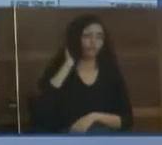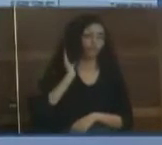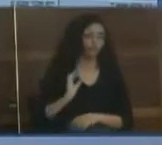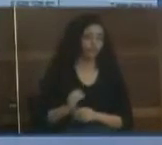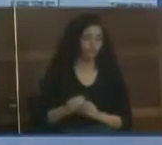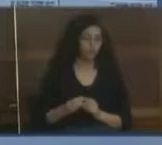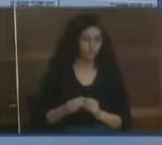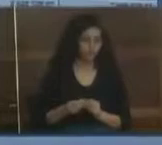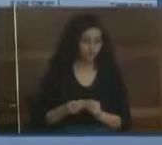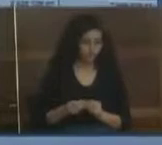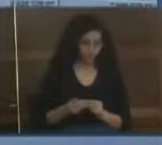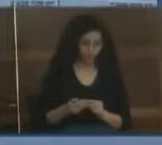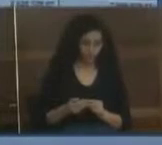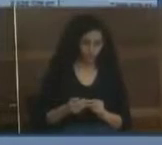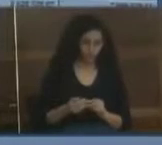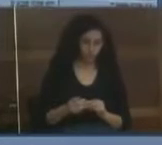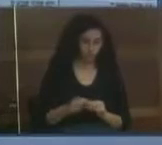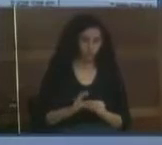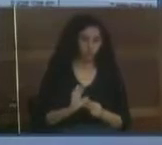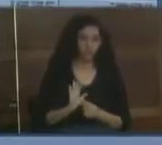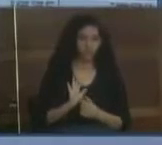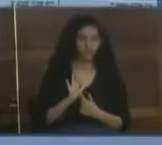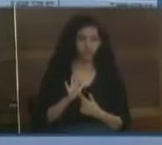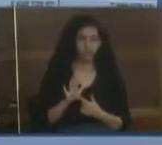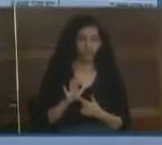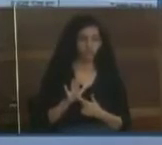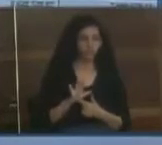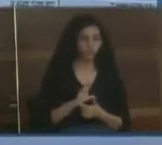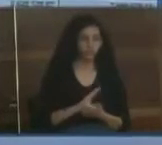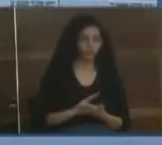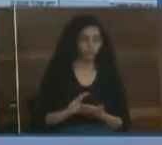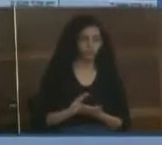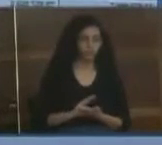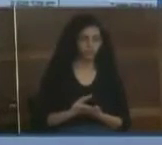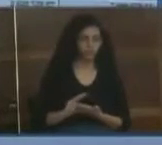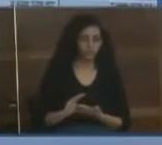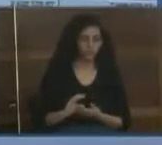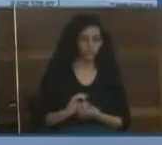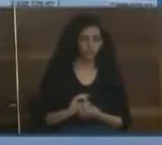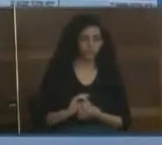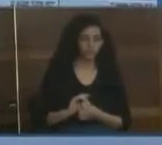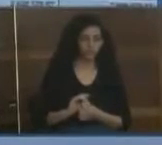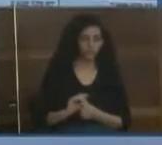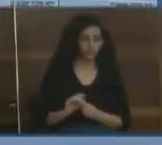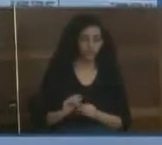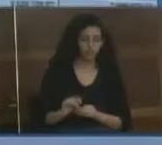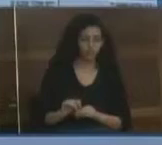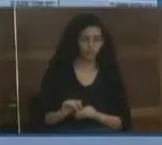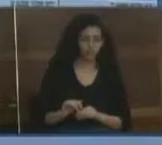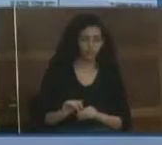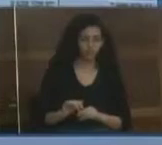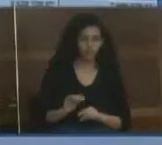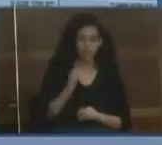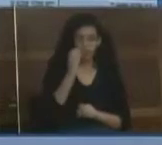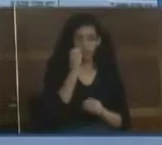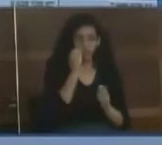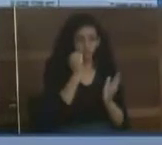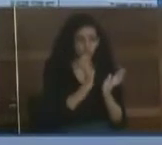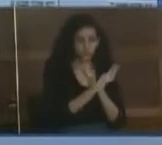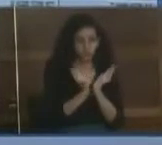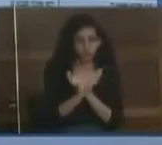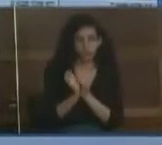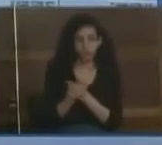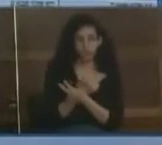o demonstrativo da despesa orçada atualizada empenhada por óculos e